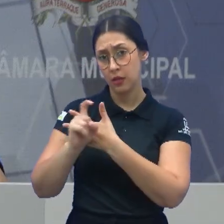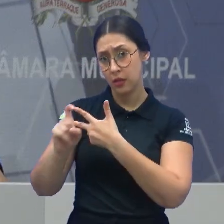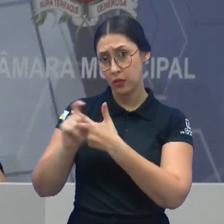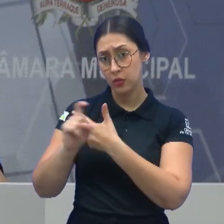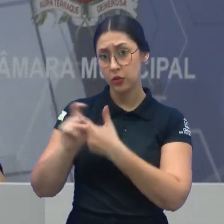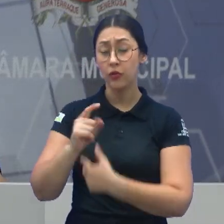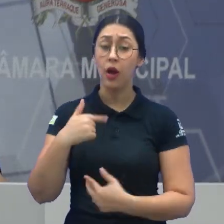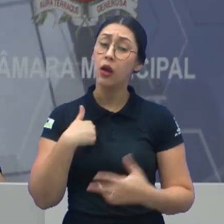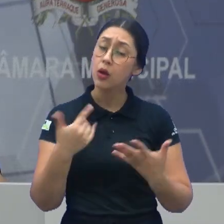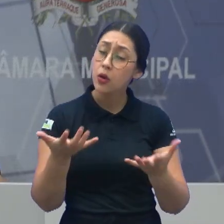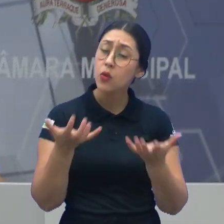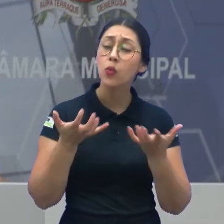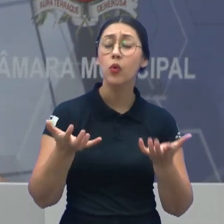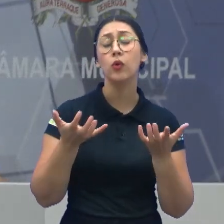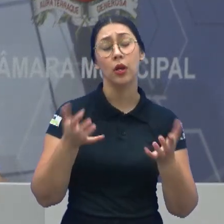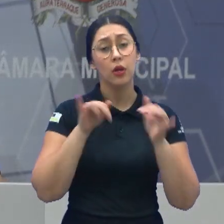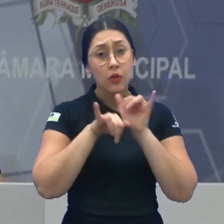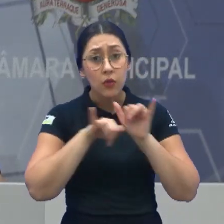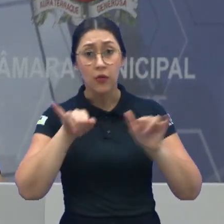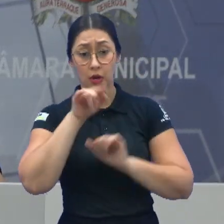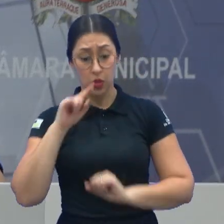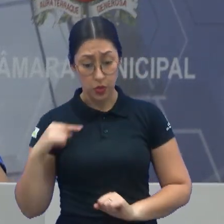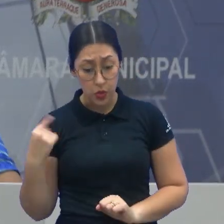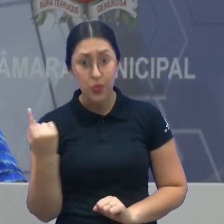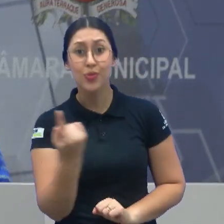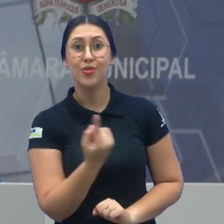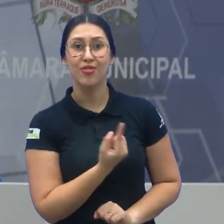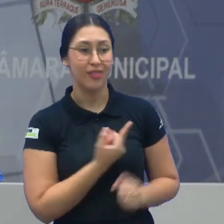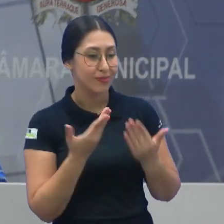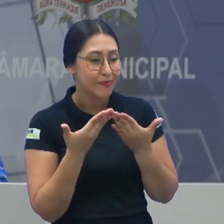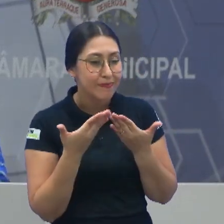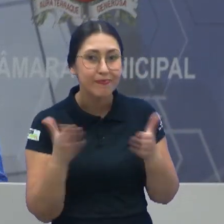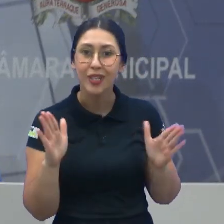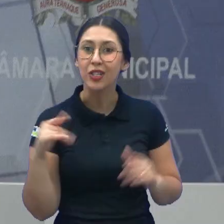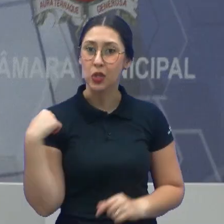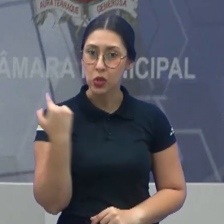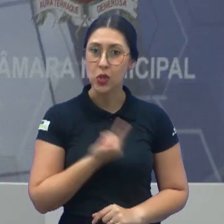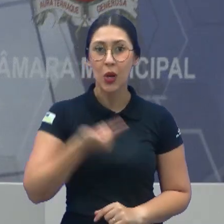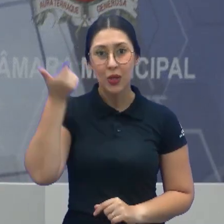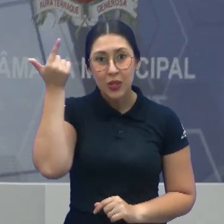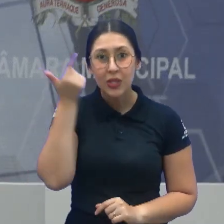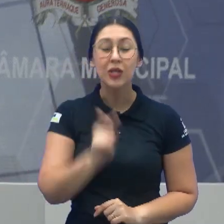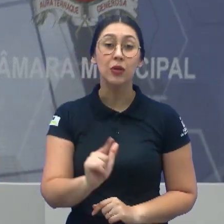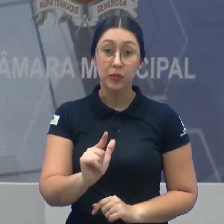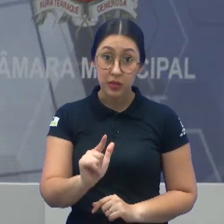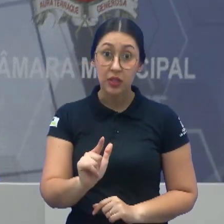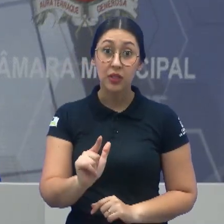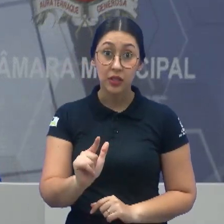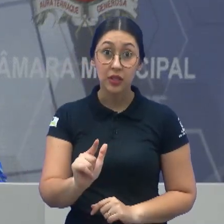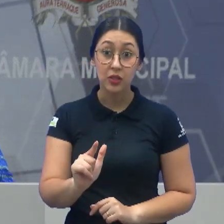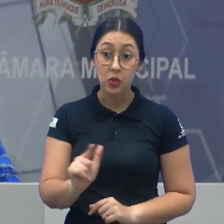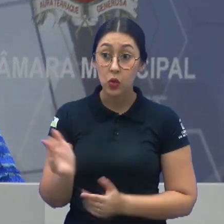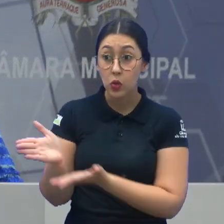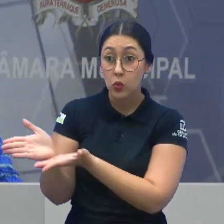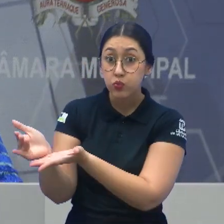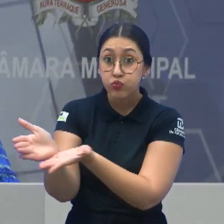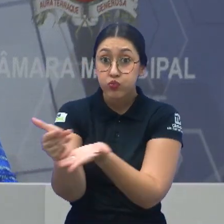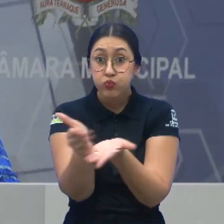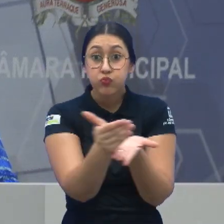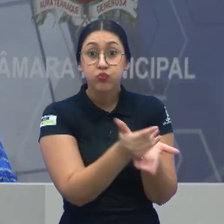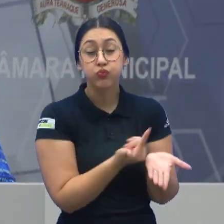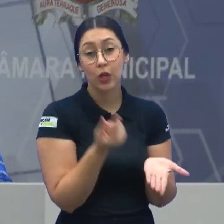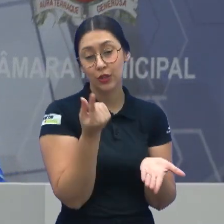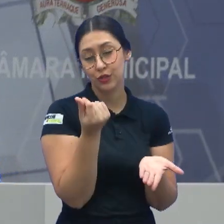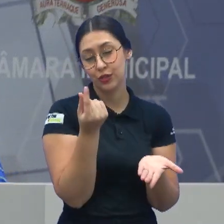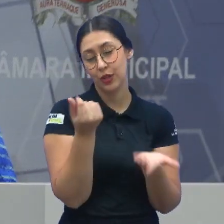uma vez, dizer que nós estamos de portas abertas, nós temos conseguido trazer recursos através da